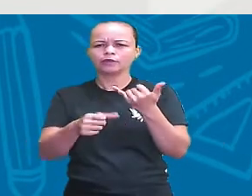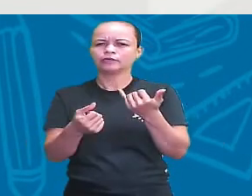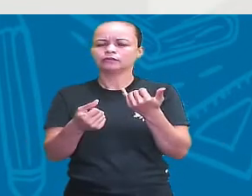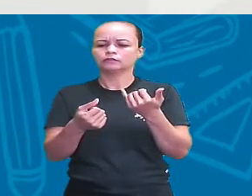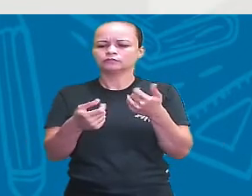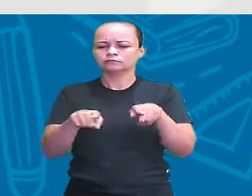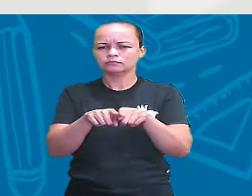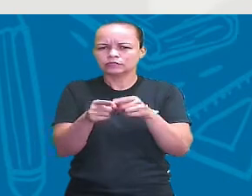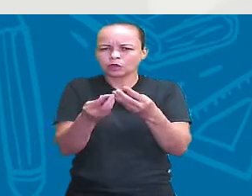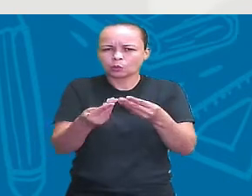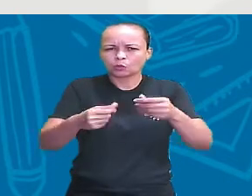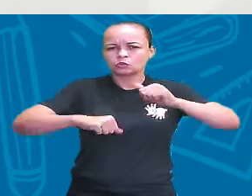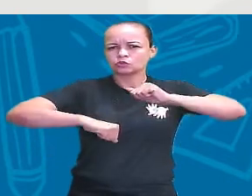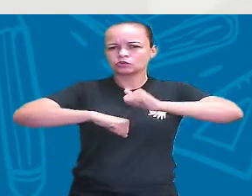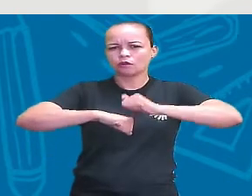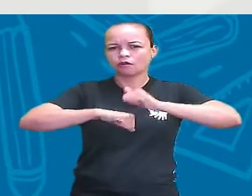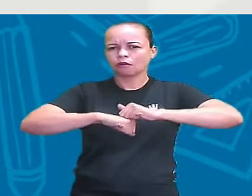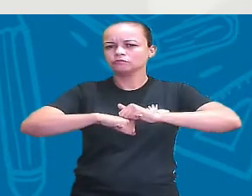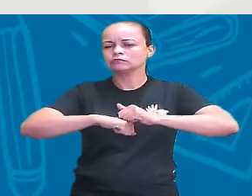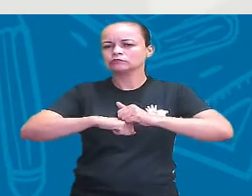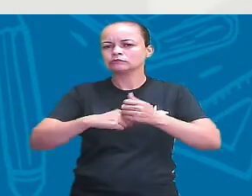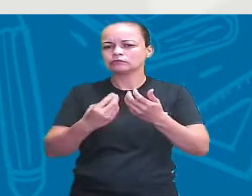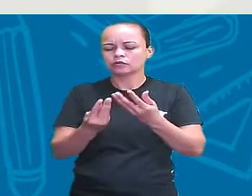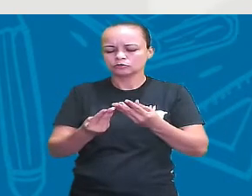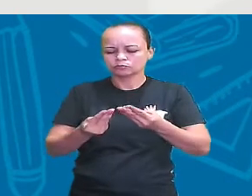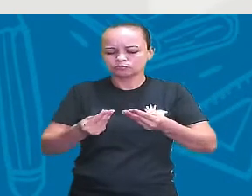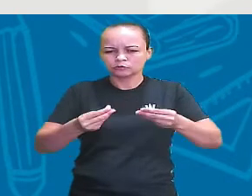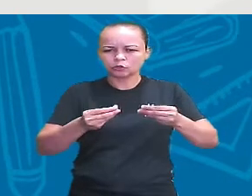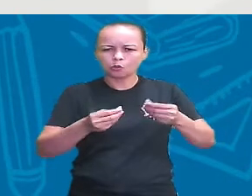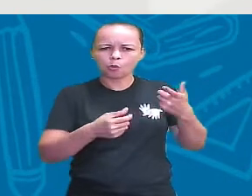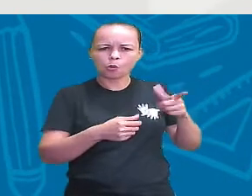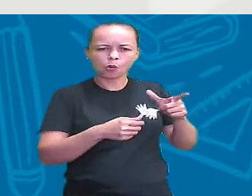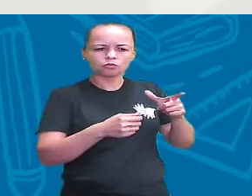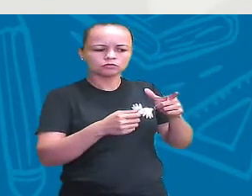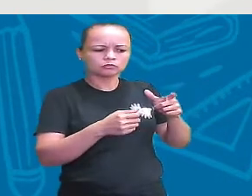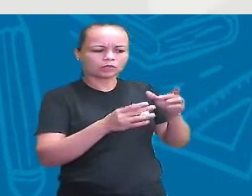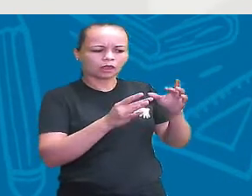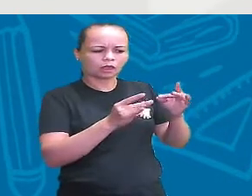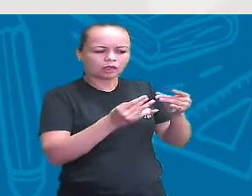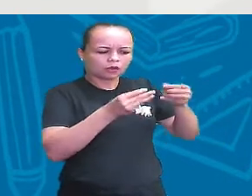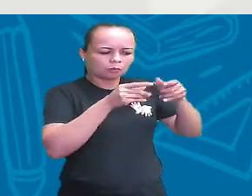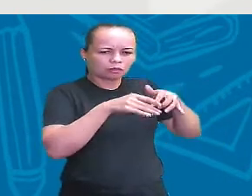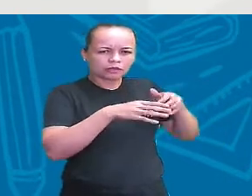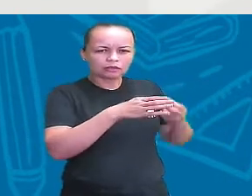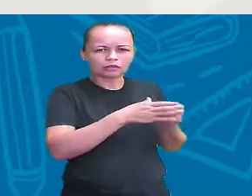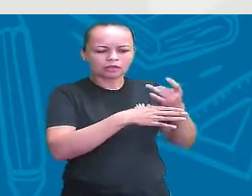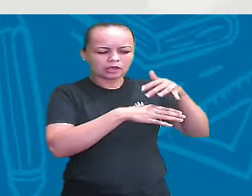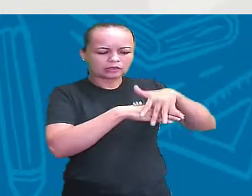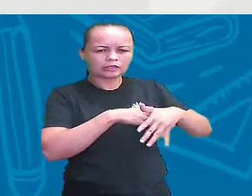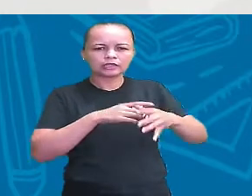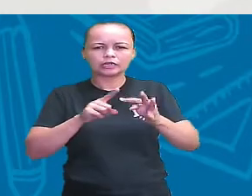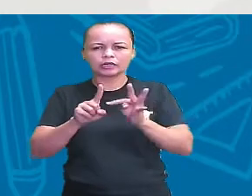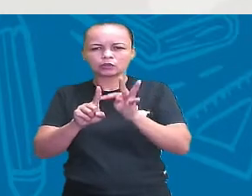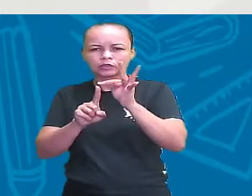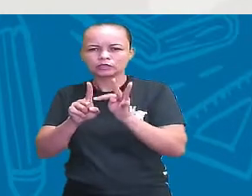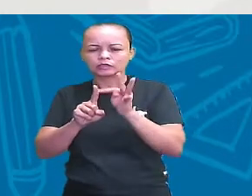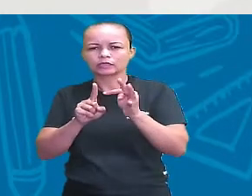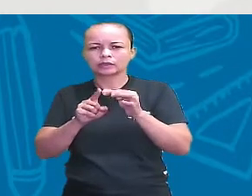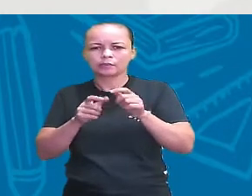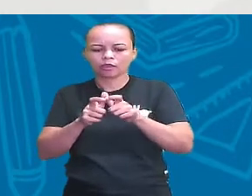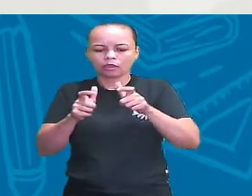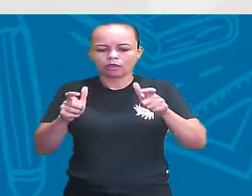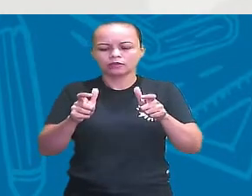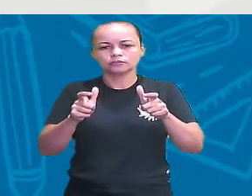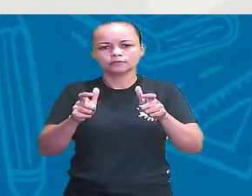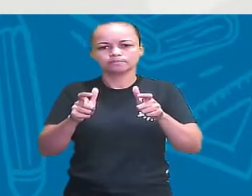isso? Já que o núcleo externo está derretido e a gente considera que o núcleo, a temperatura está muito maior. E a explicação é